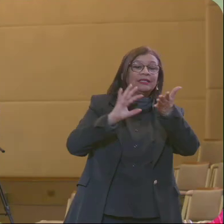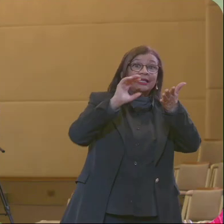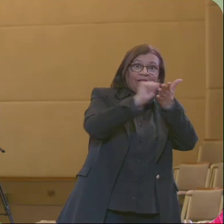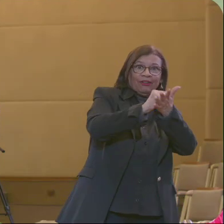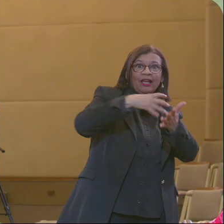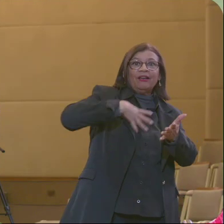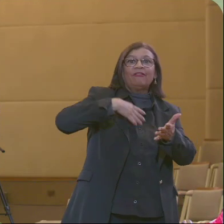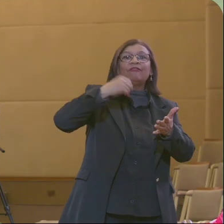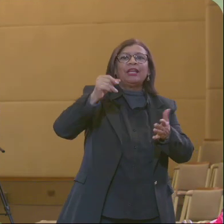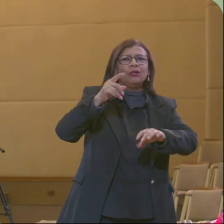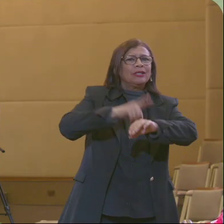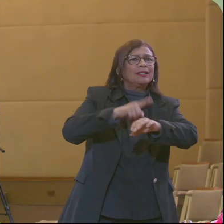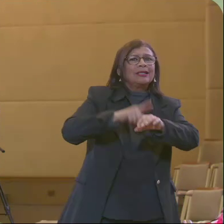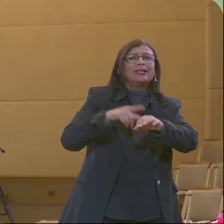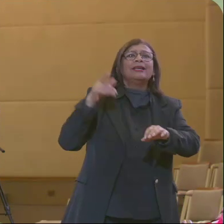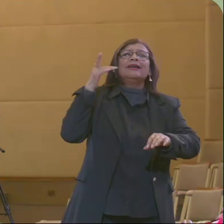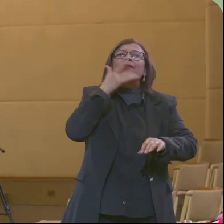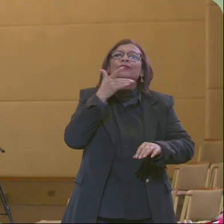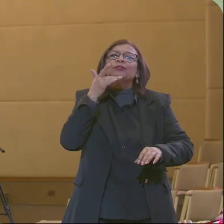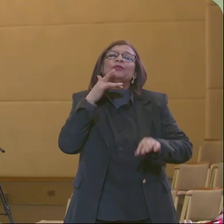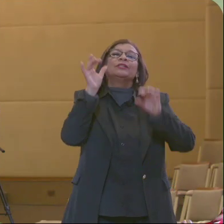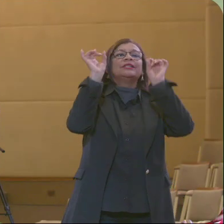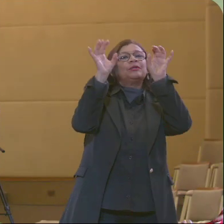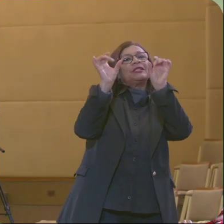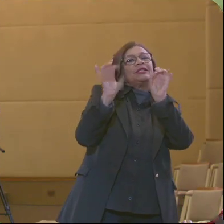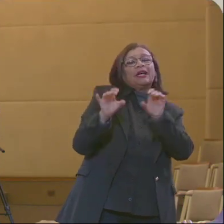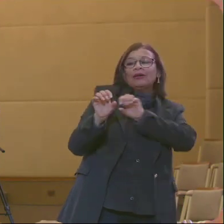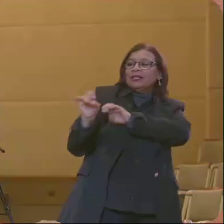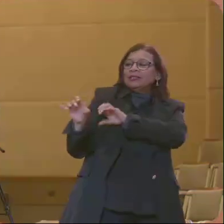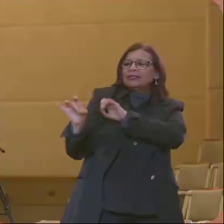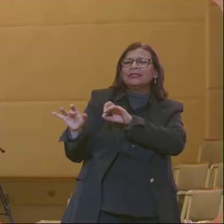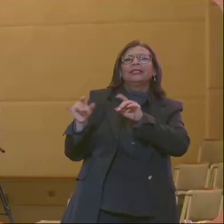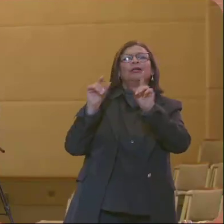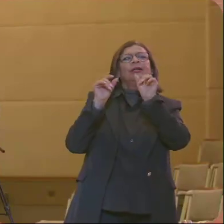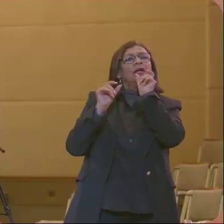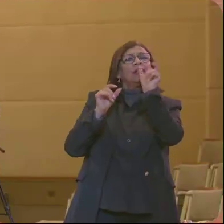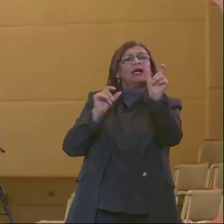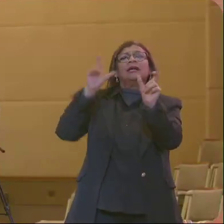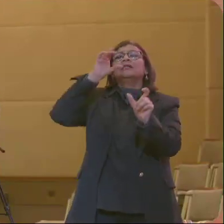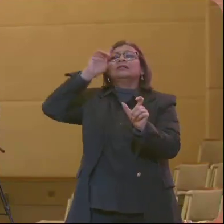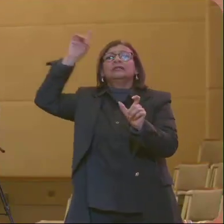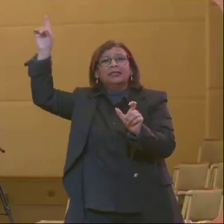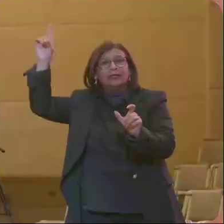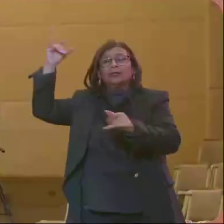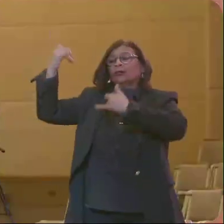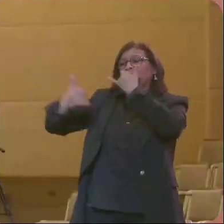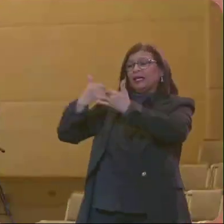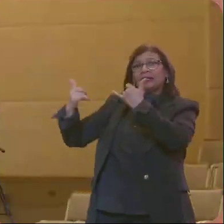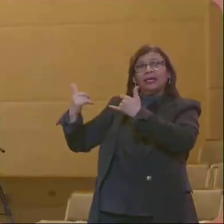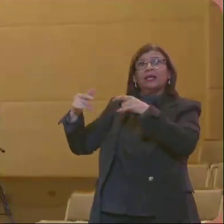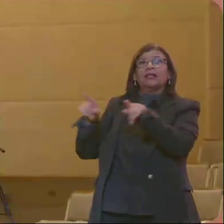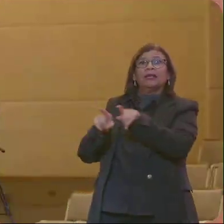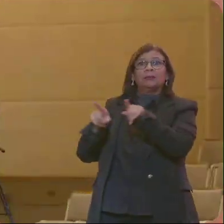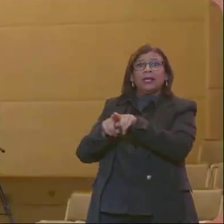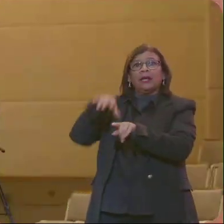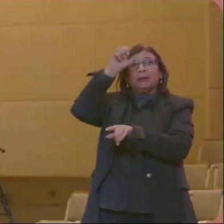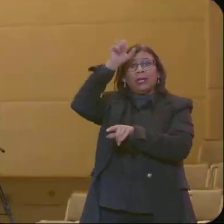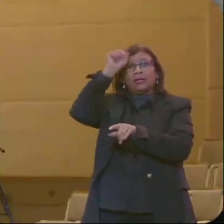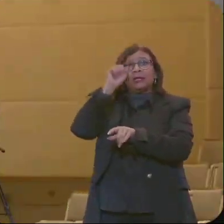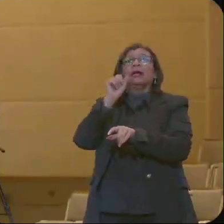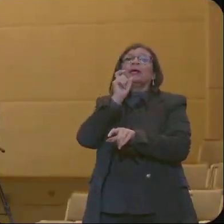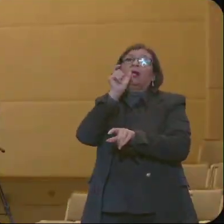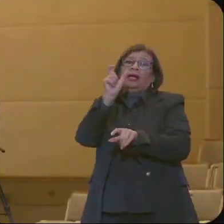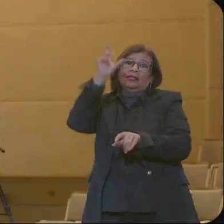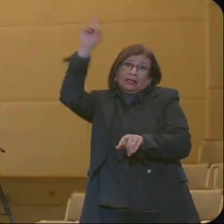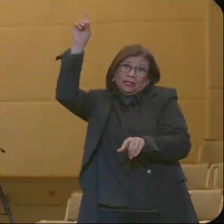filho nesse tempo tão gostoso, tão especial de ministração, de brincadeira, sim, mas de crescimento com Deus no acampamento das